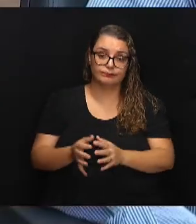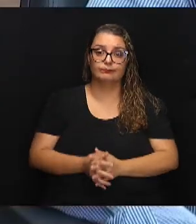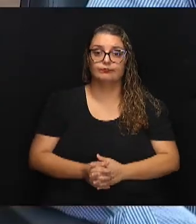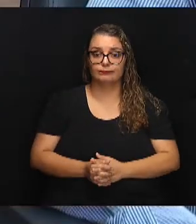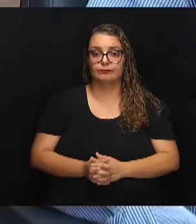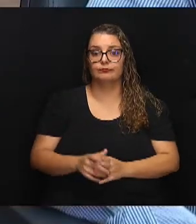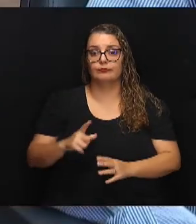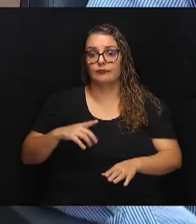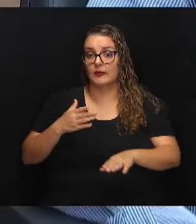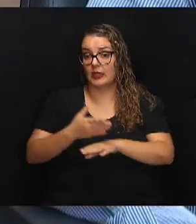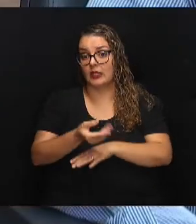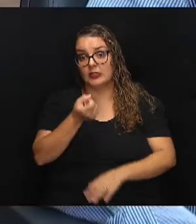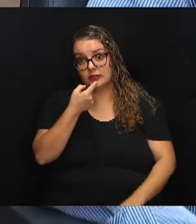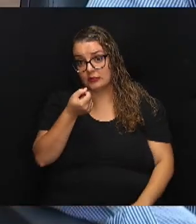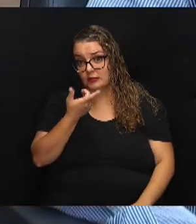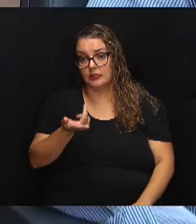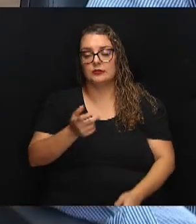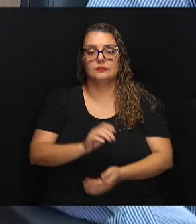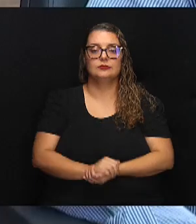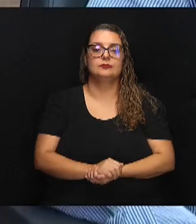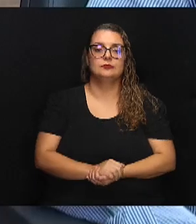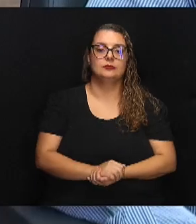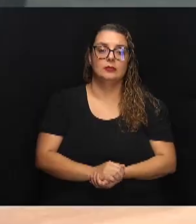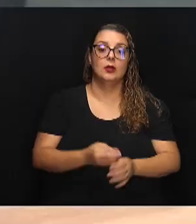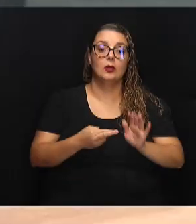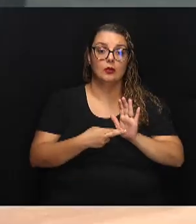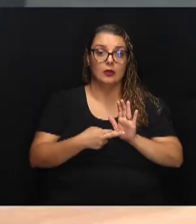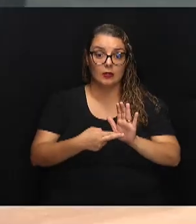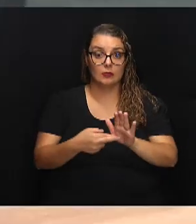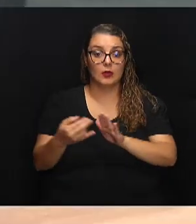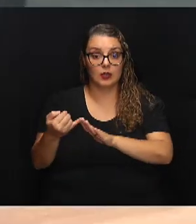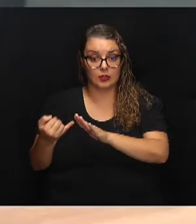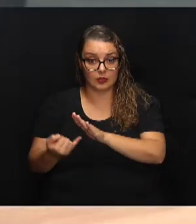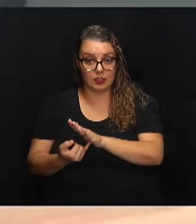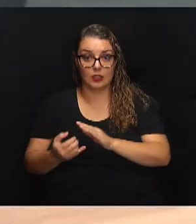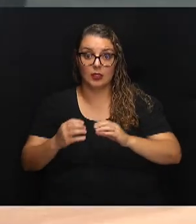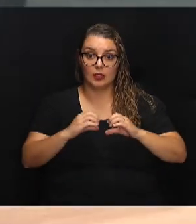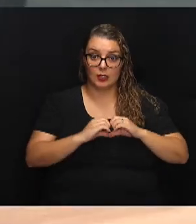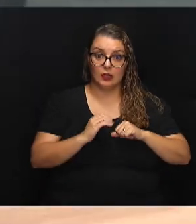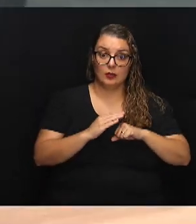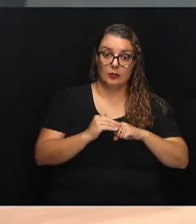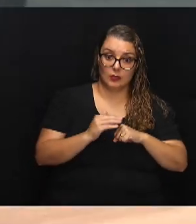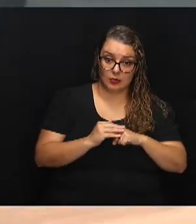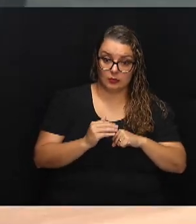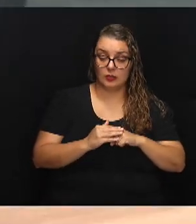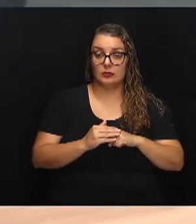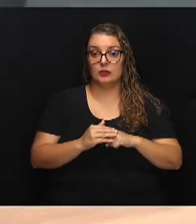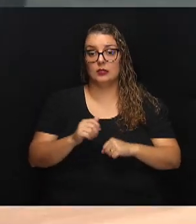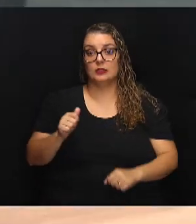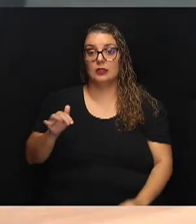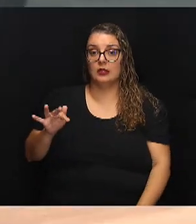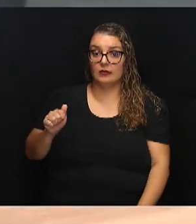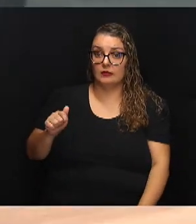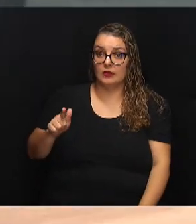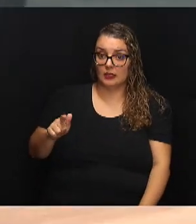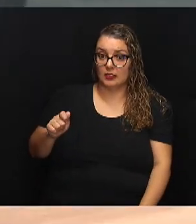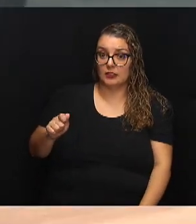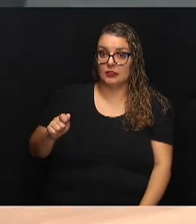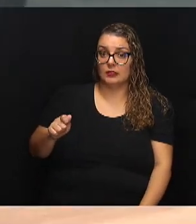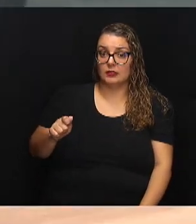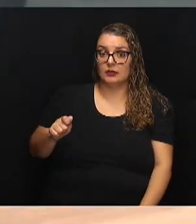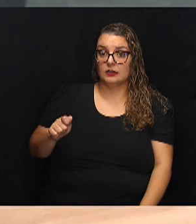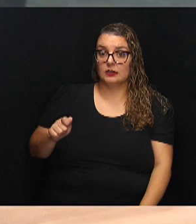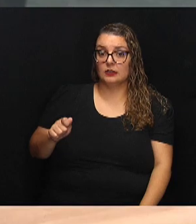à medicação. Os representantes do Instituto Amor e Carinho e da AFAG comentaram sobre